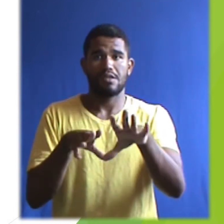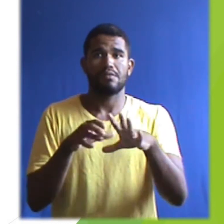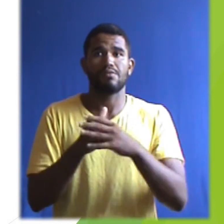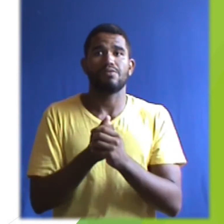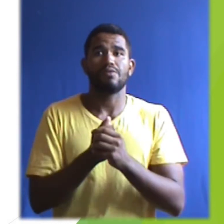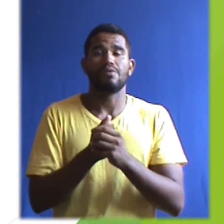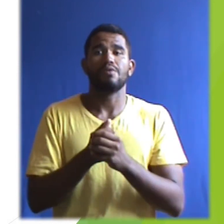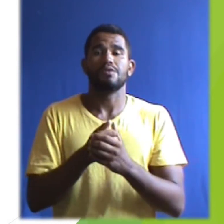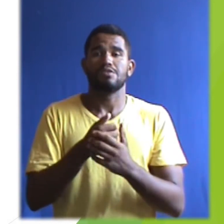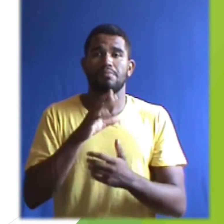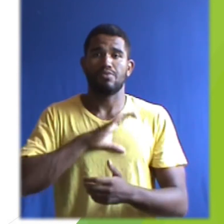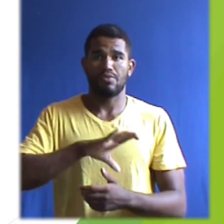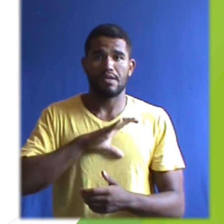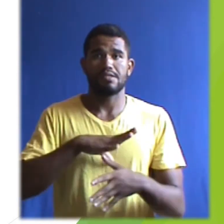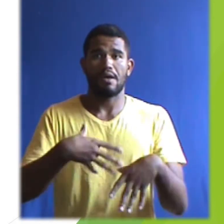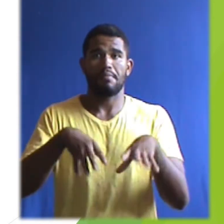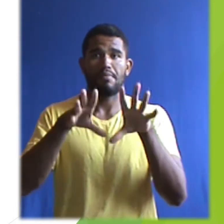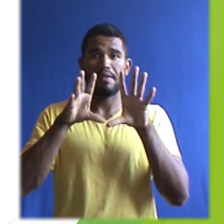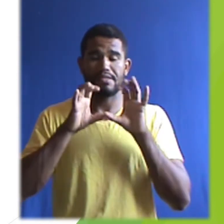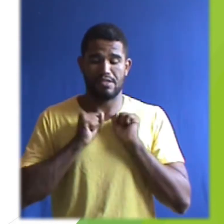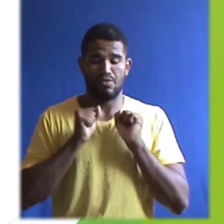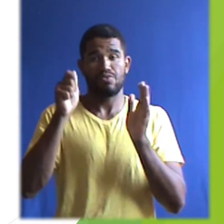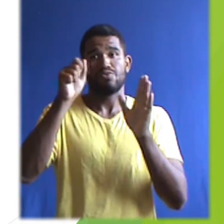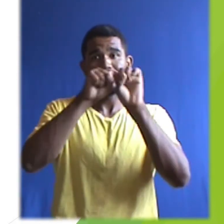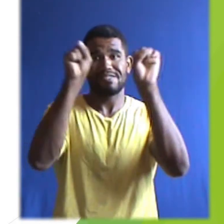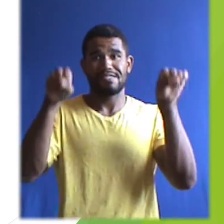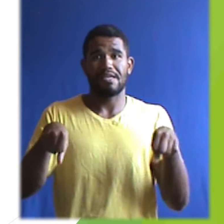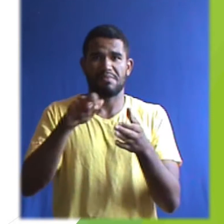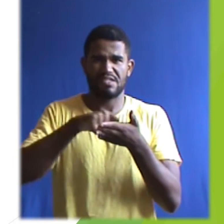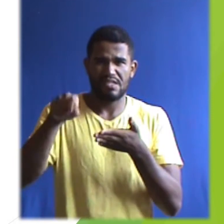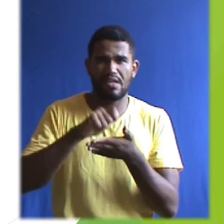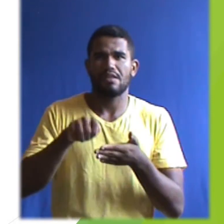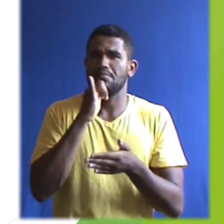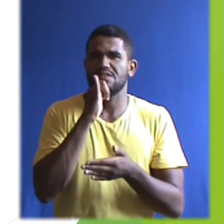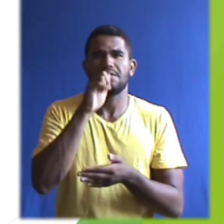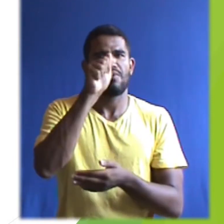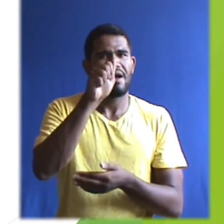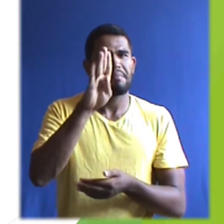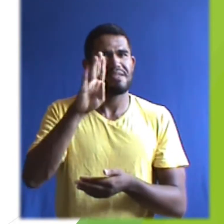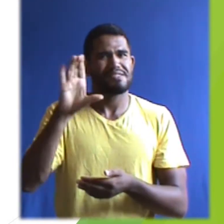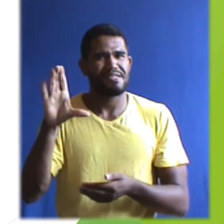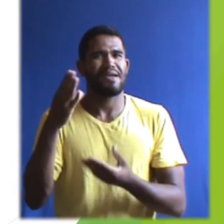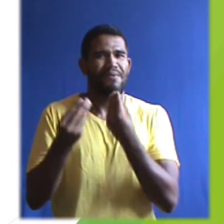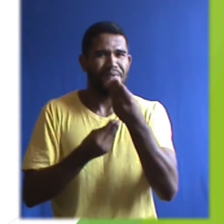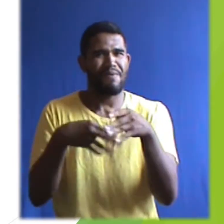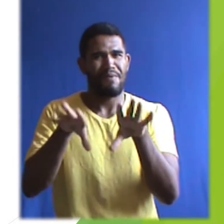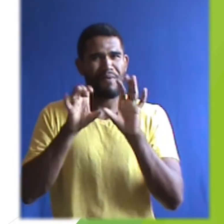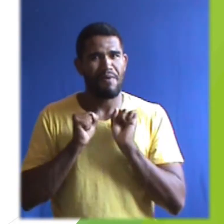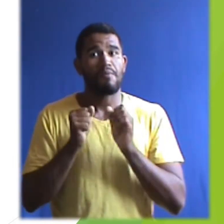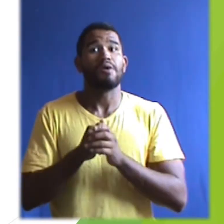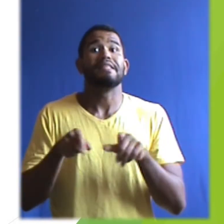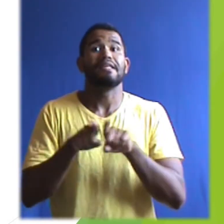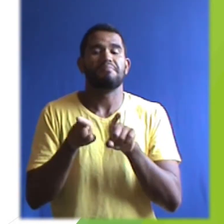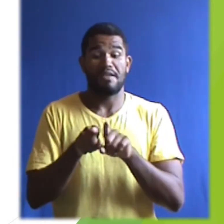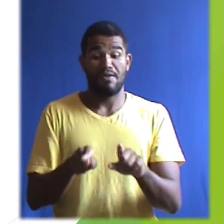últimos anos, a apropriação da escrita, sistema alfabético, especificidades do processo de